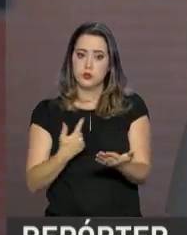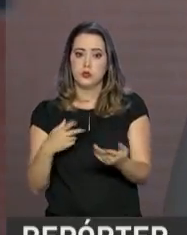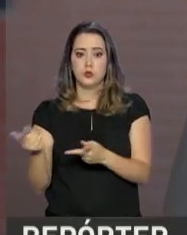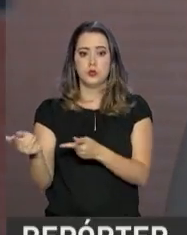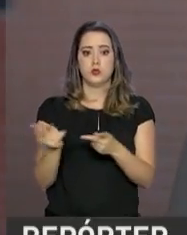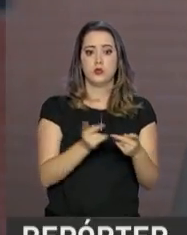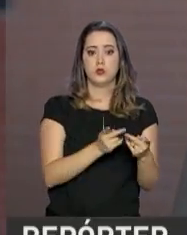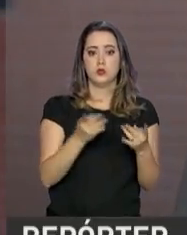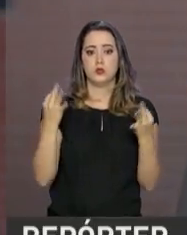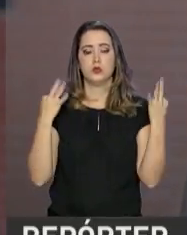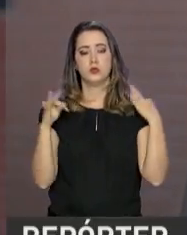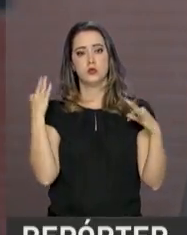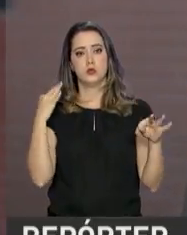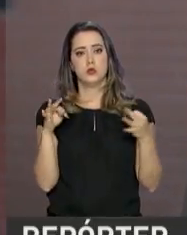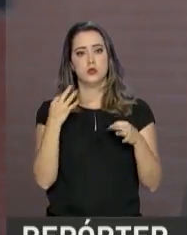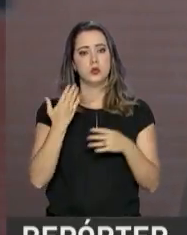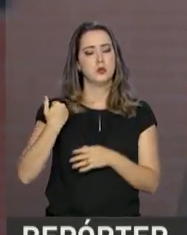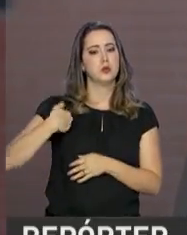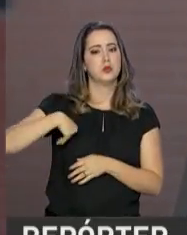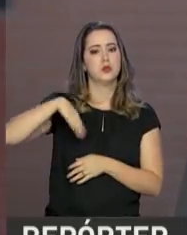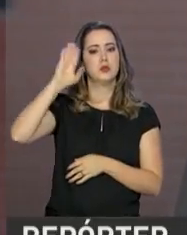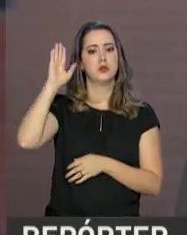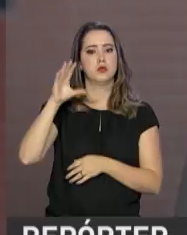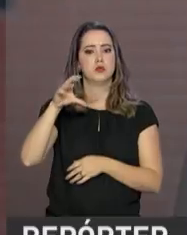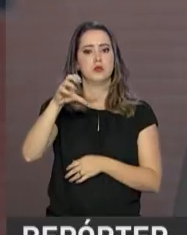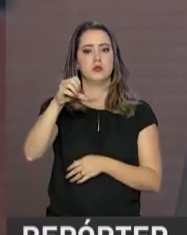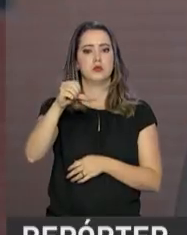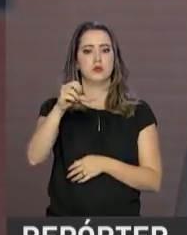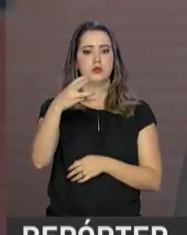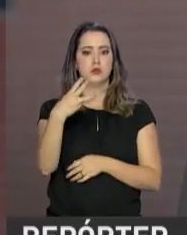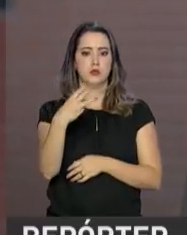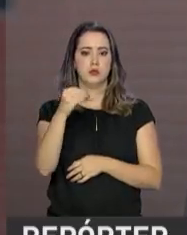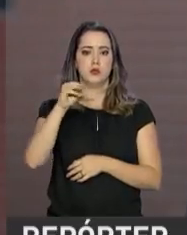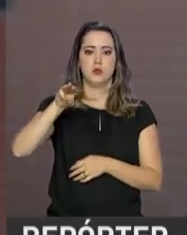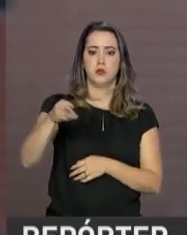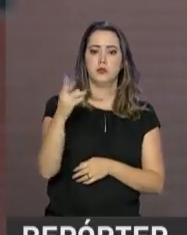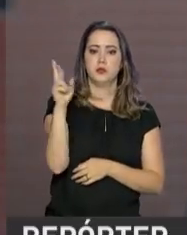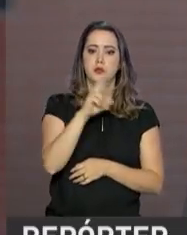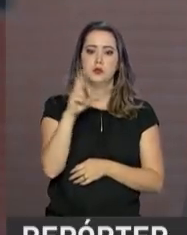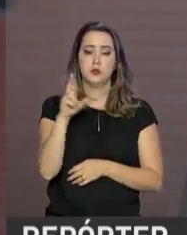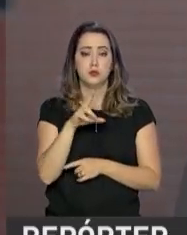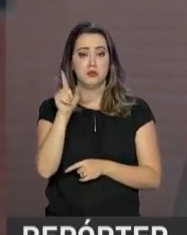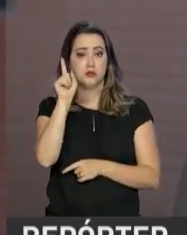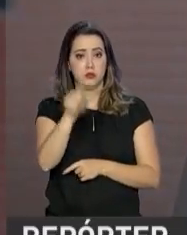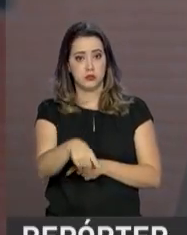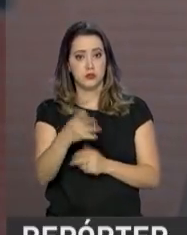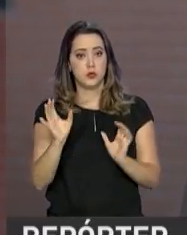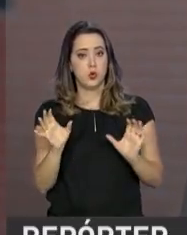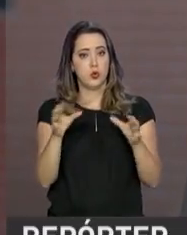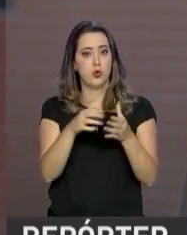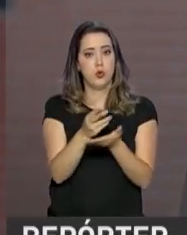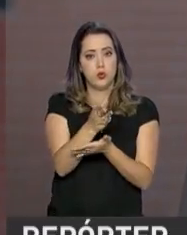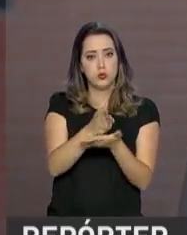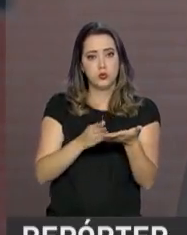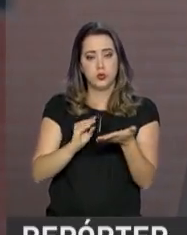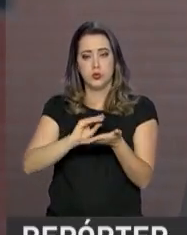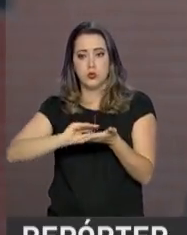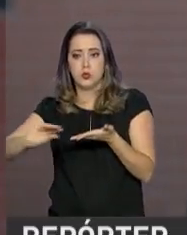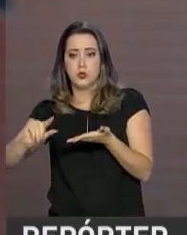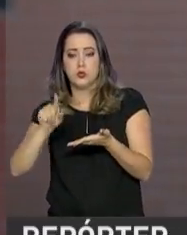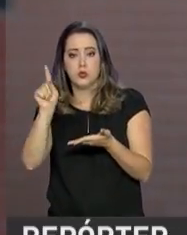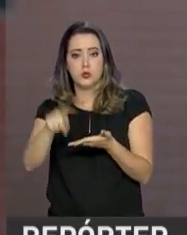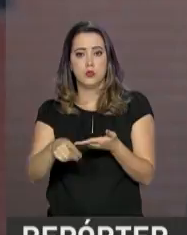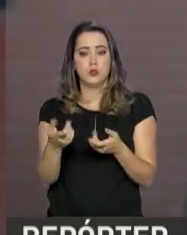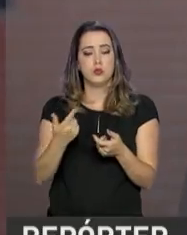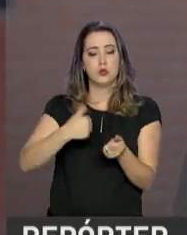de serviços deve ultrapassar 930 milhões de reais sendo que parte desses recursos vai